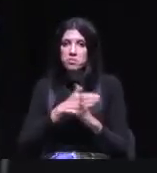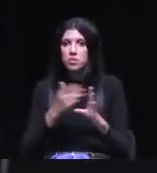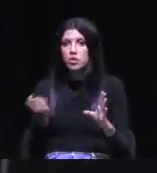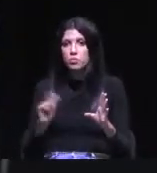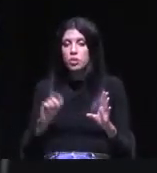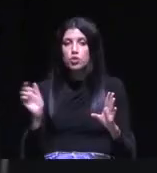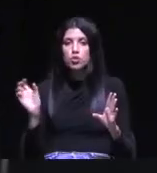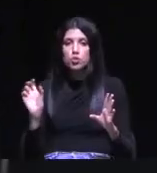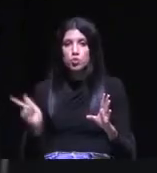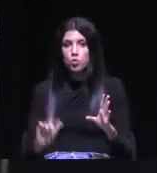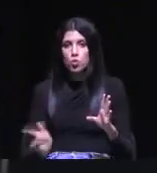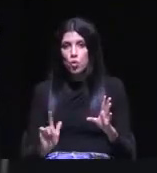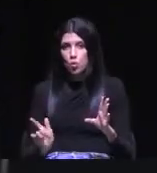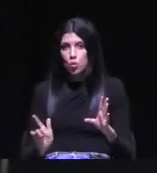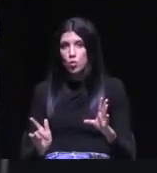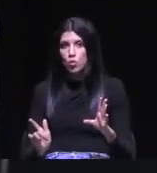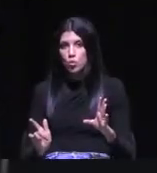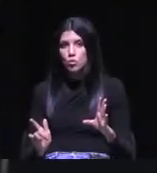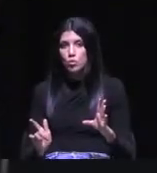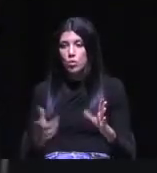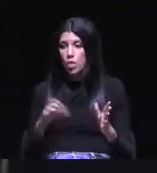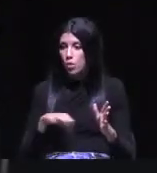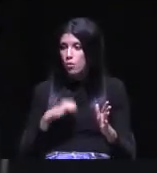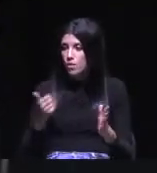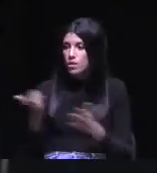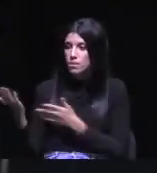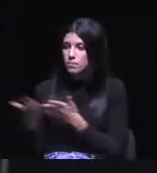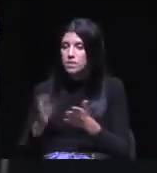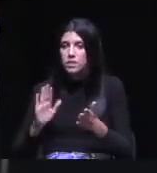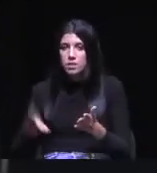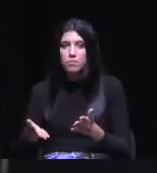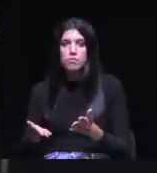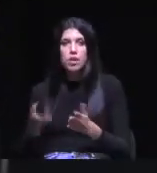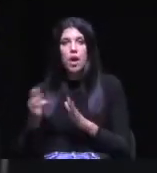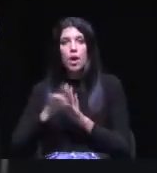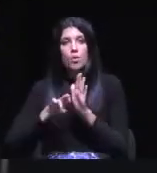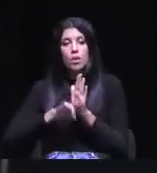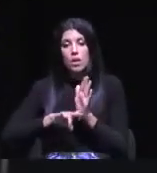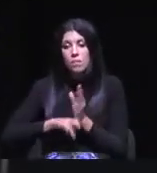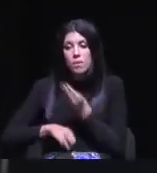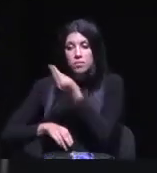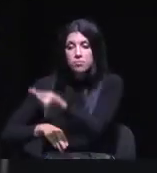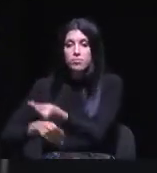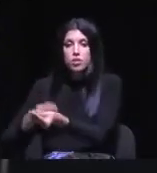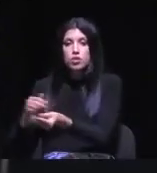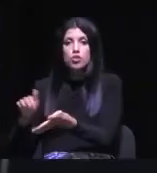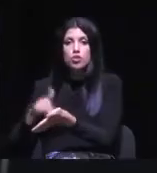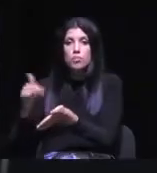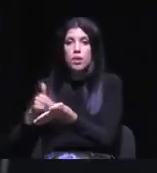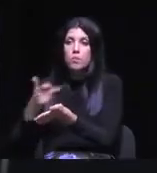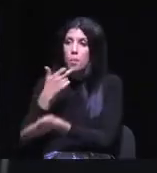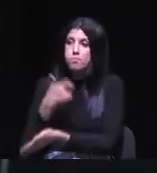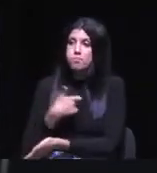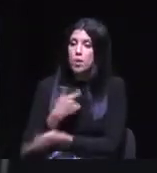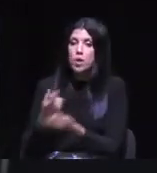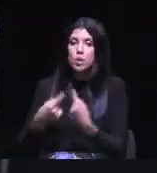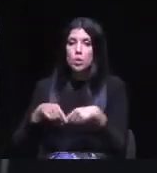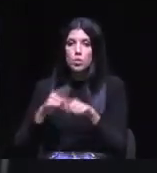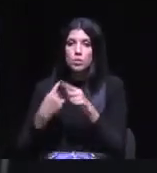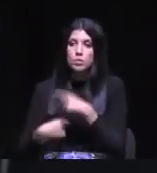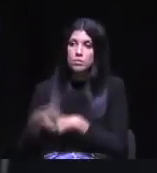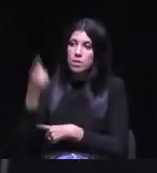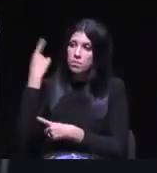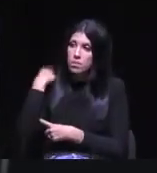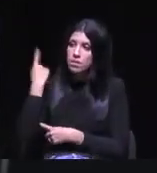de julho. Sobre isto, os Verdes já apresentaram um requerimento que aguarda resposta e na reunião da semana